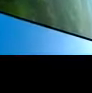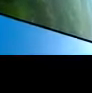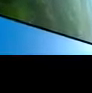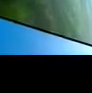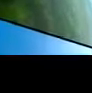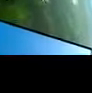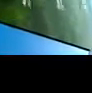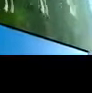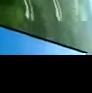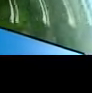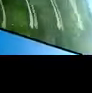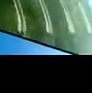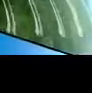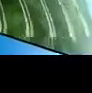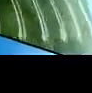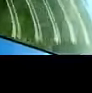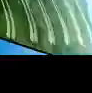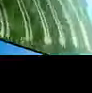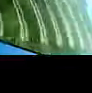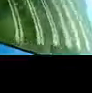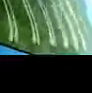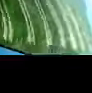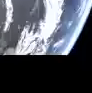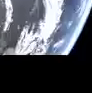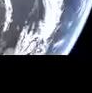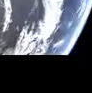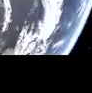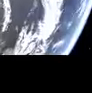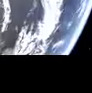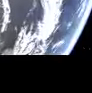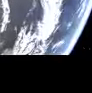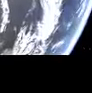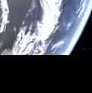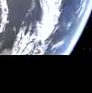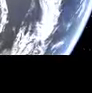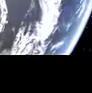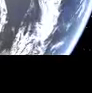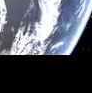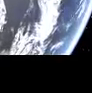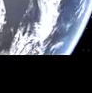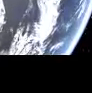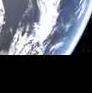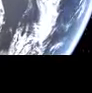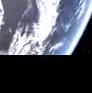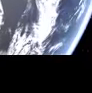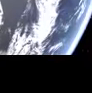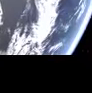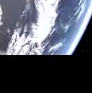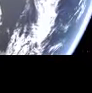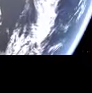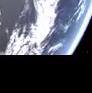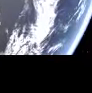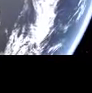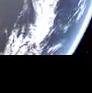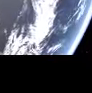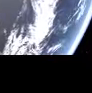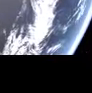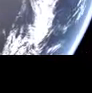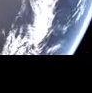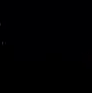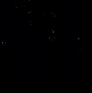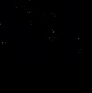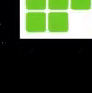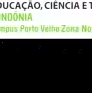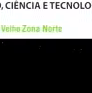Atenção Polos EAD. Após o top de 5 segundos, mais educação, ciência e tecnologia no